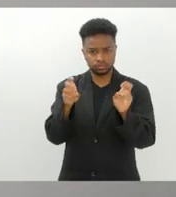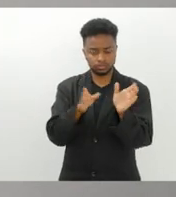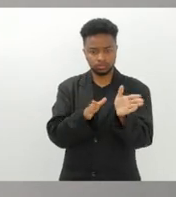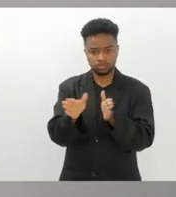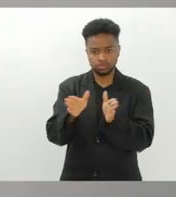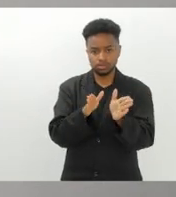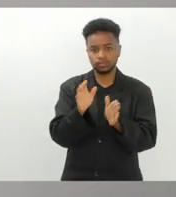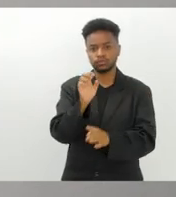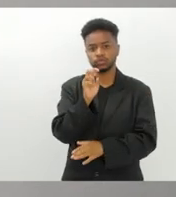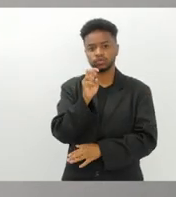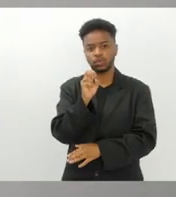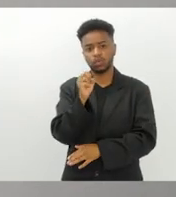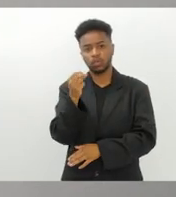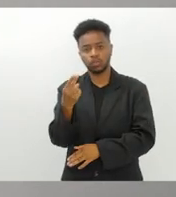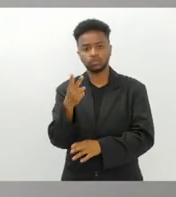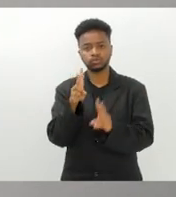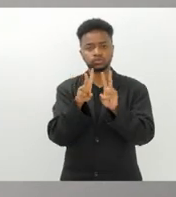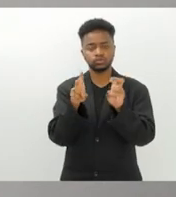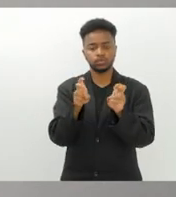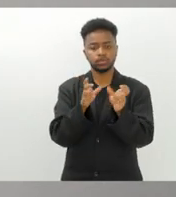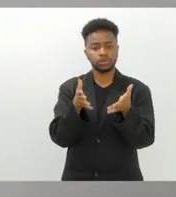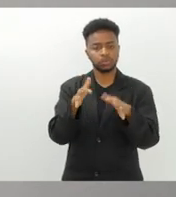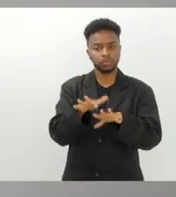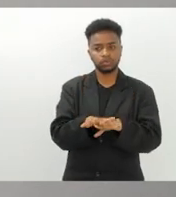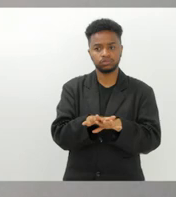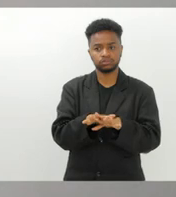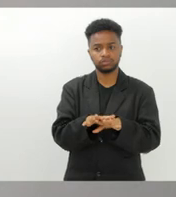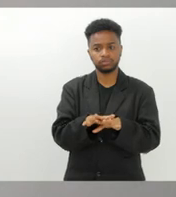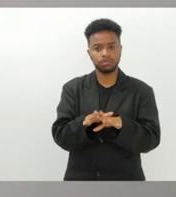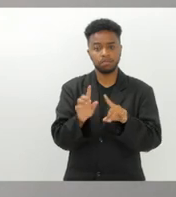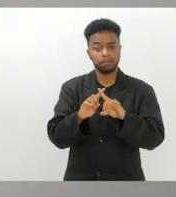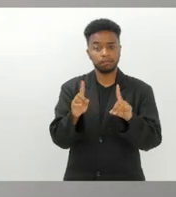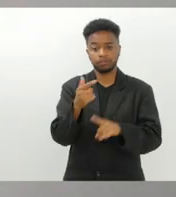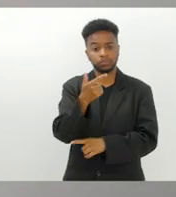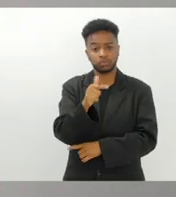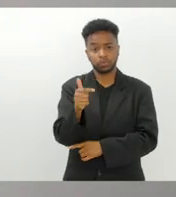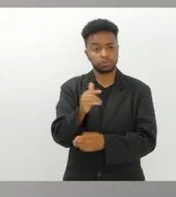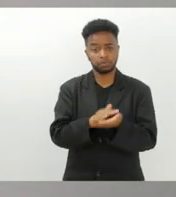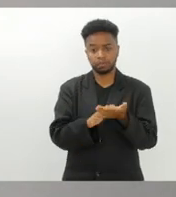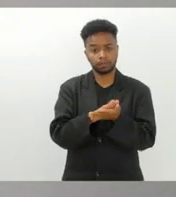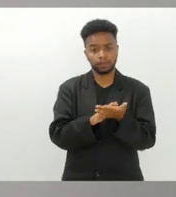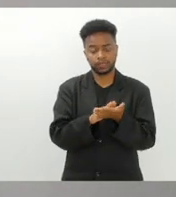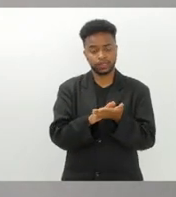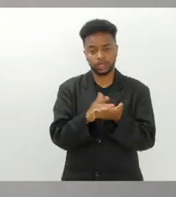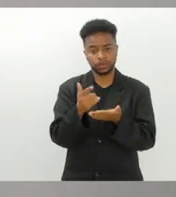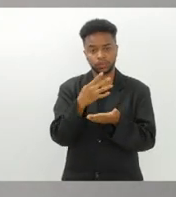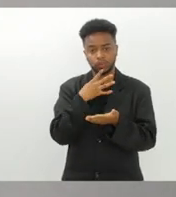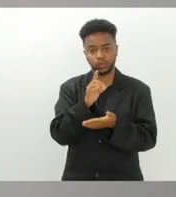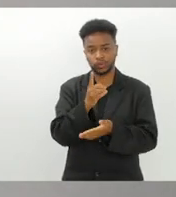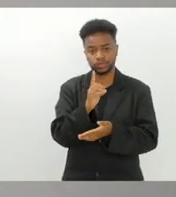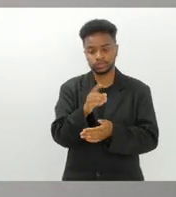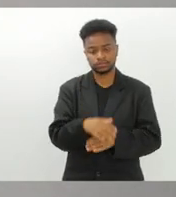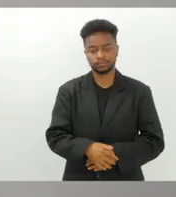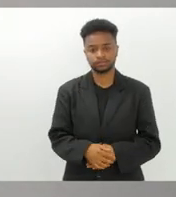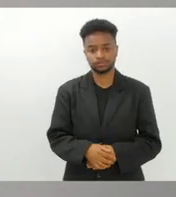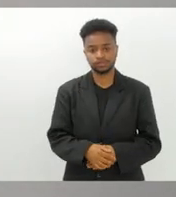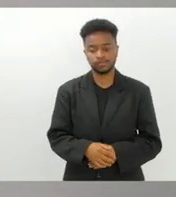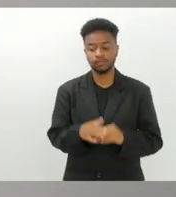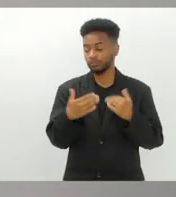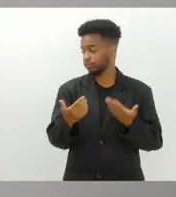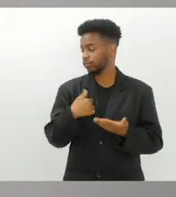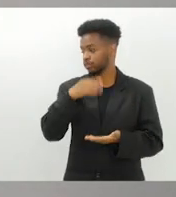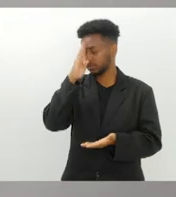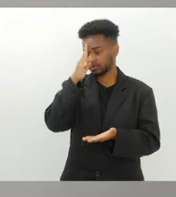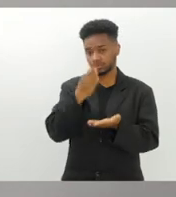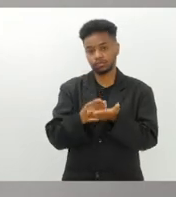acessibilidade, em relação à inclusão? E não tinham, nem conheciam, assim, né? Então, acredito que tão importante quanto